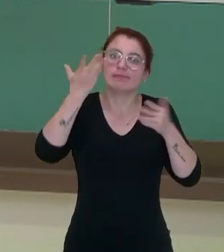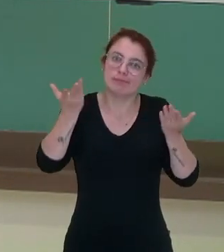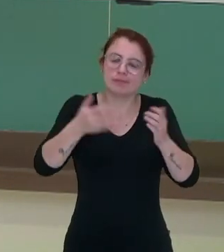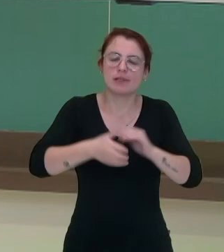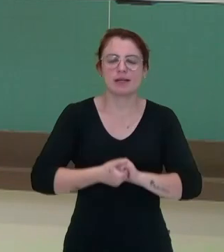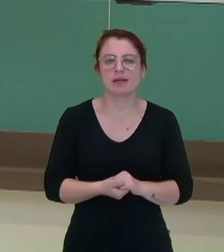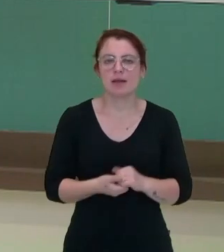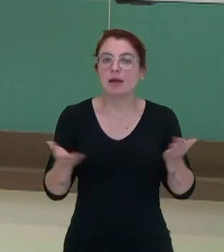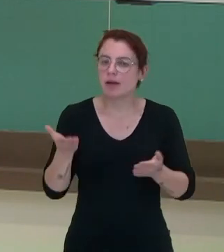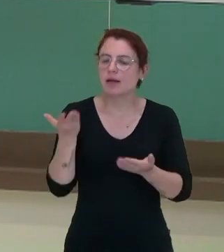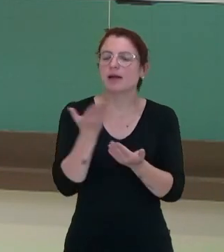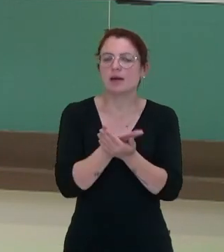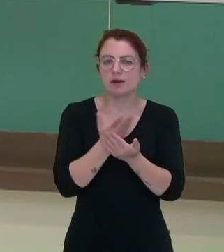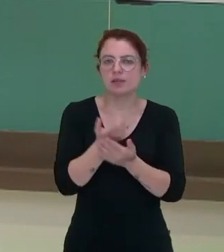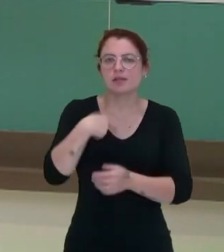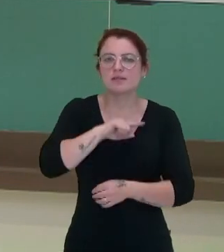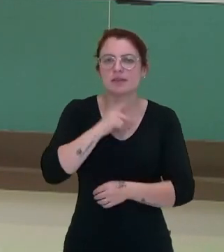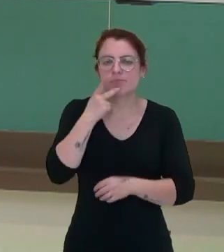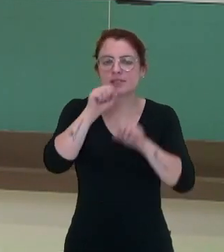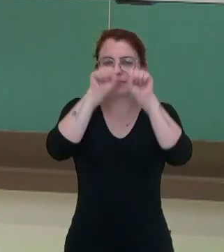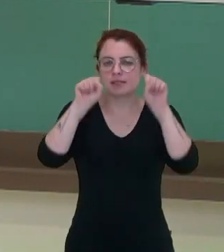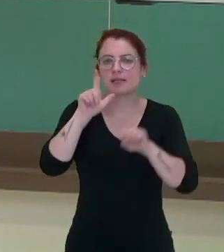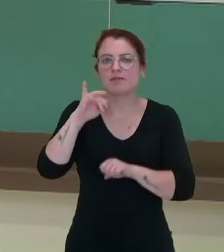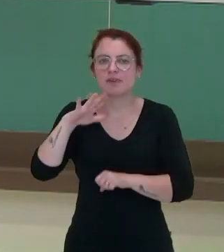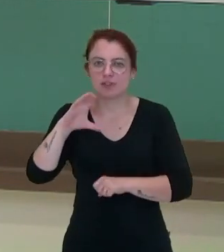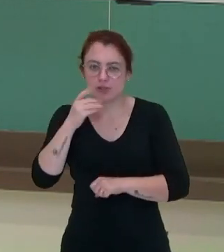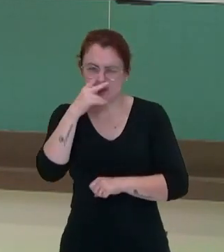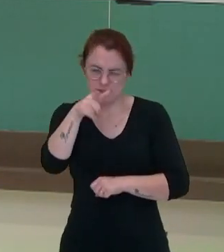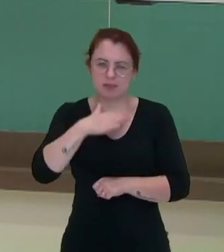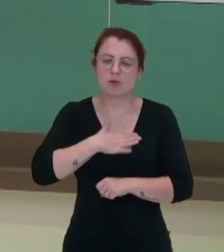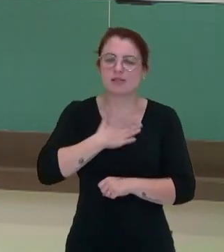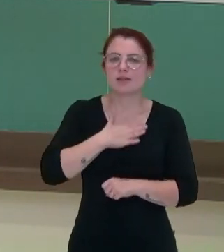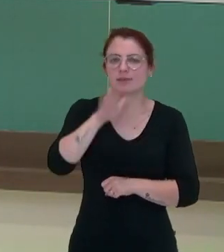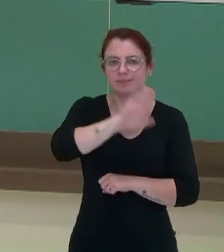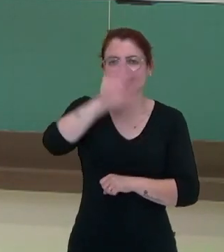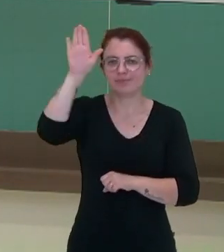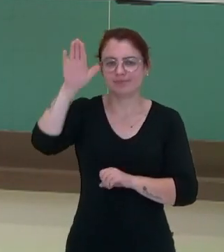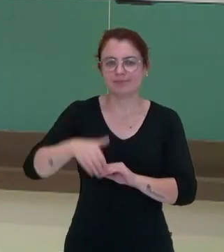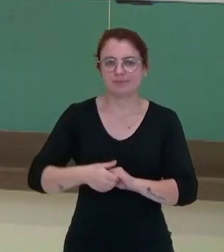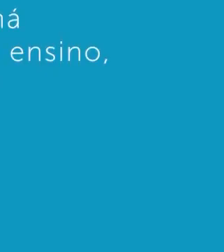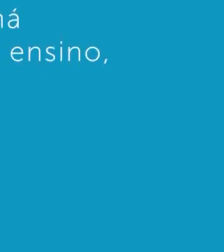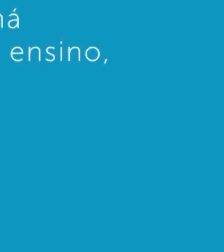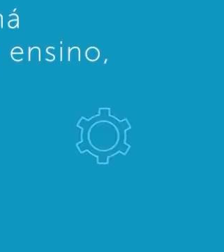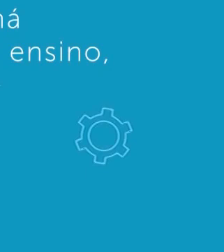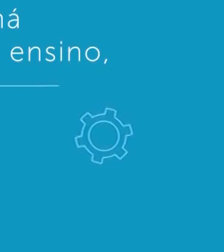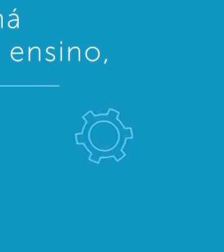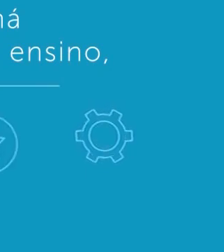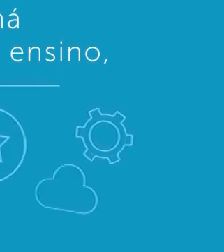Nessa aula, nós falamos sobre o sistema linfático. Espero que vocês tenham gostado e até breve.